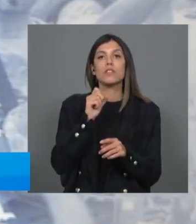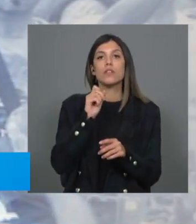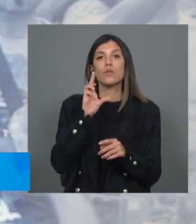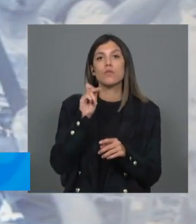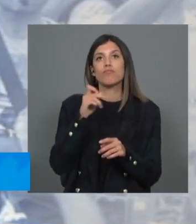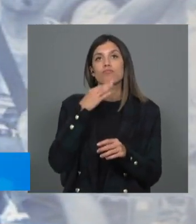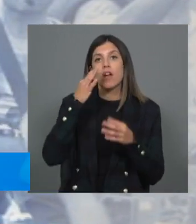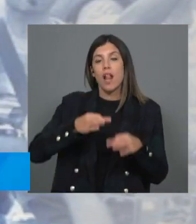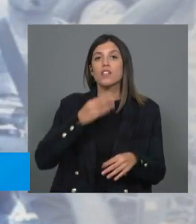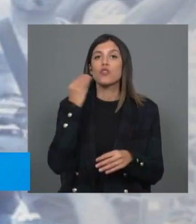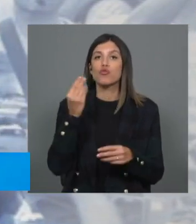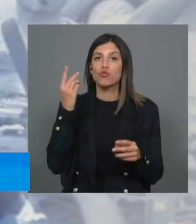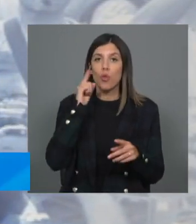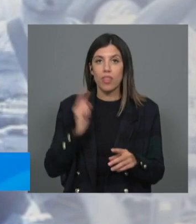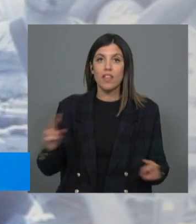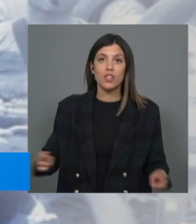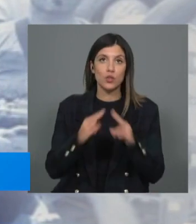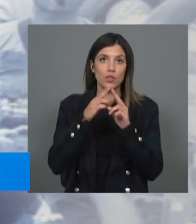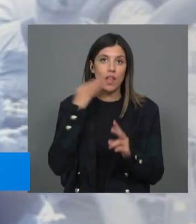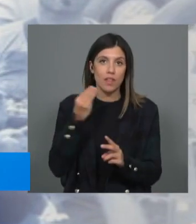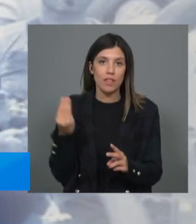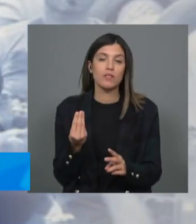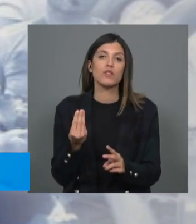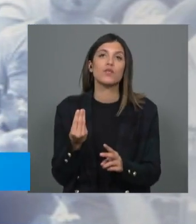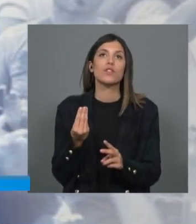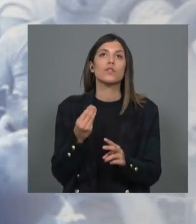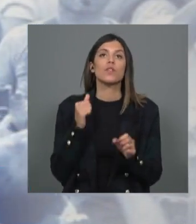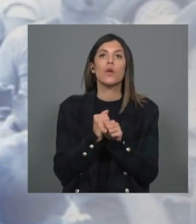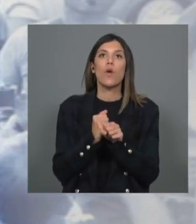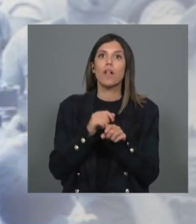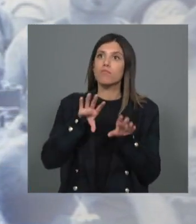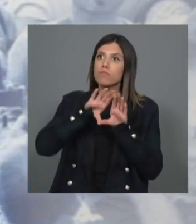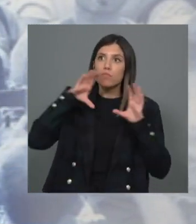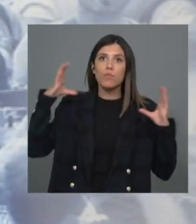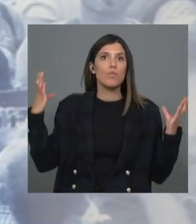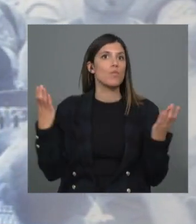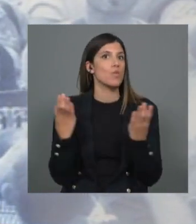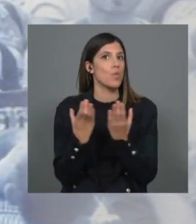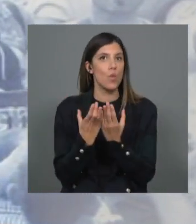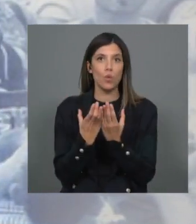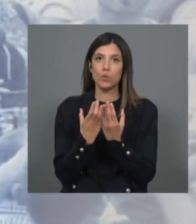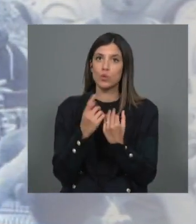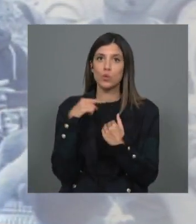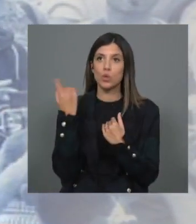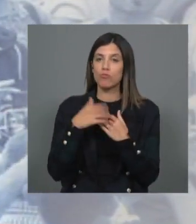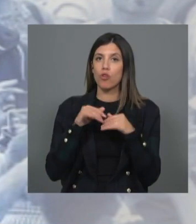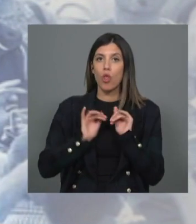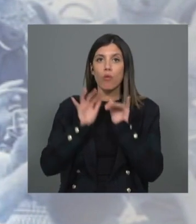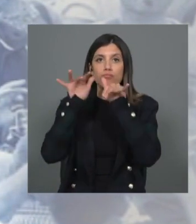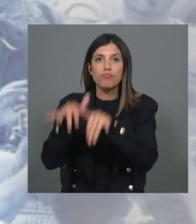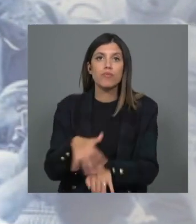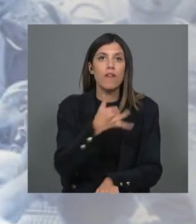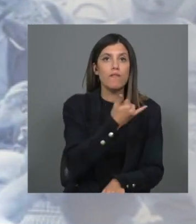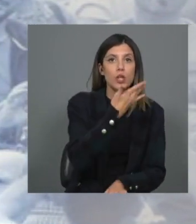Diocesana da Juventude. Esta é uma corrida a nível planetário entre os próximos dias 21 e 30 de